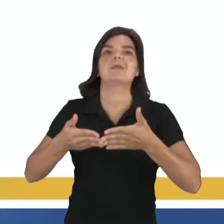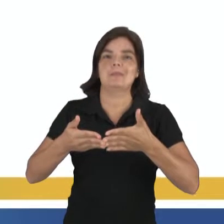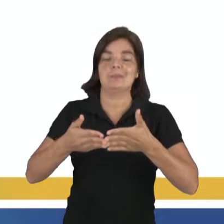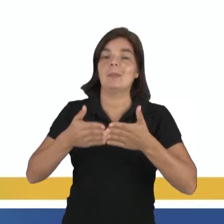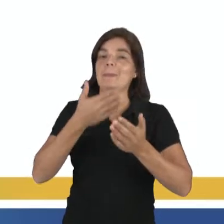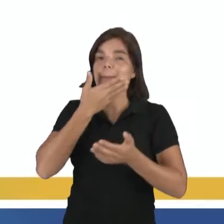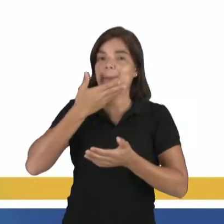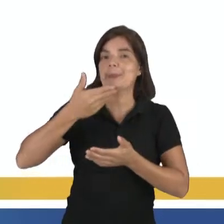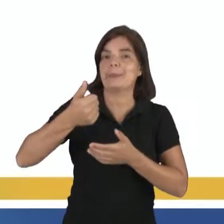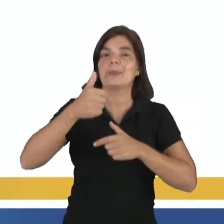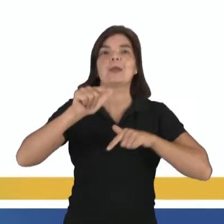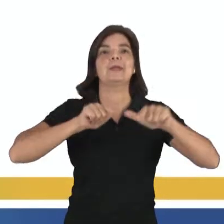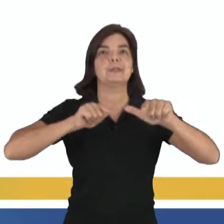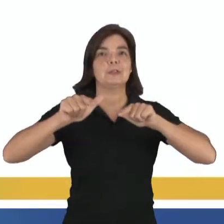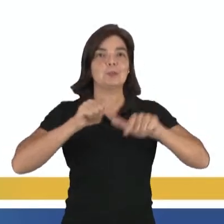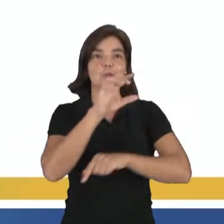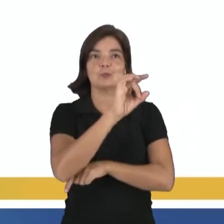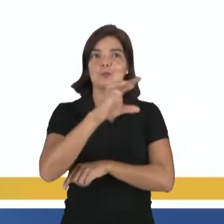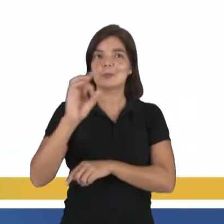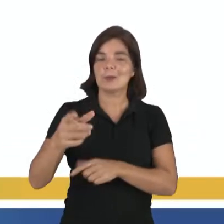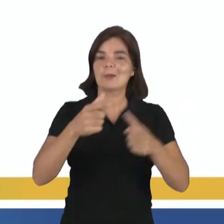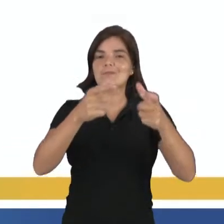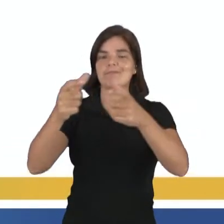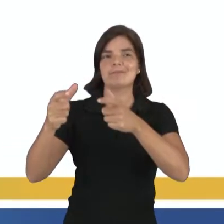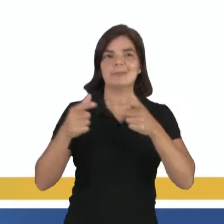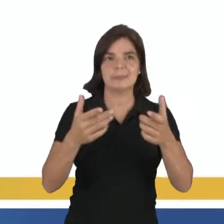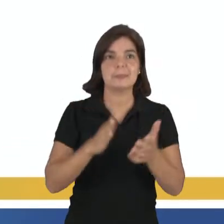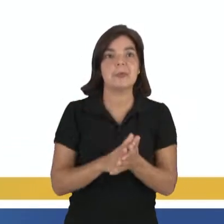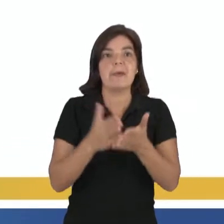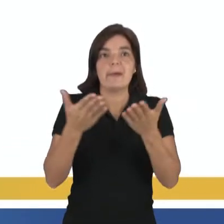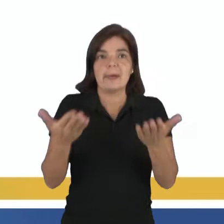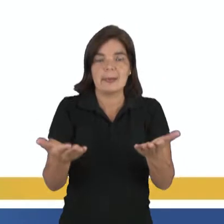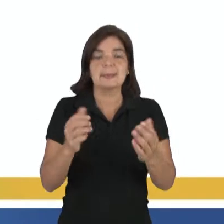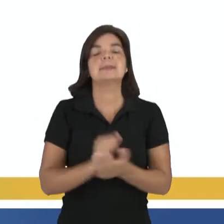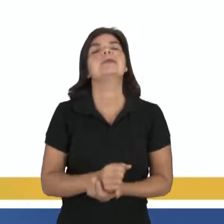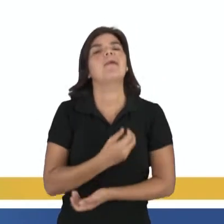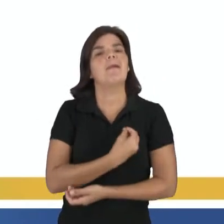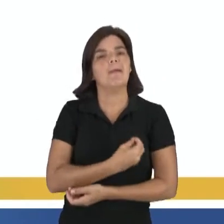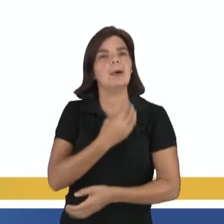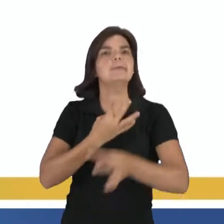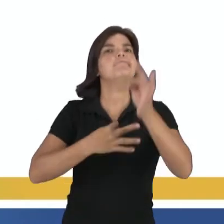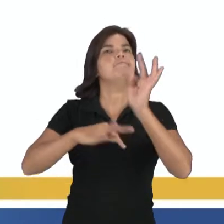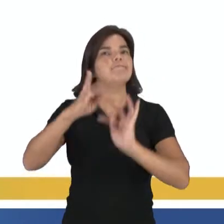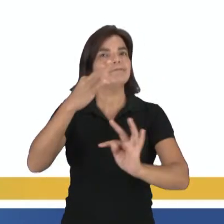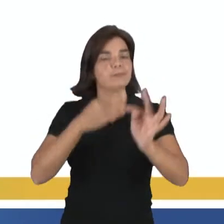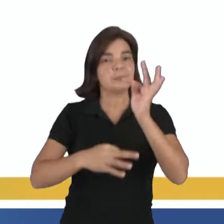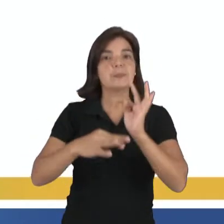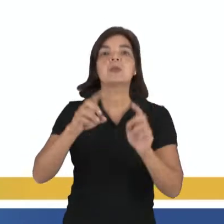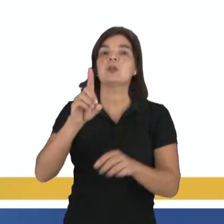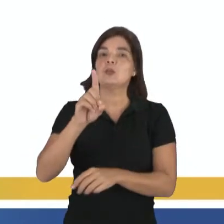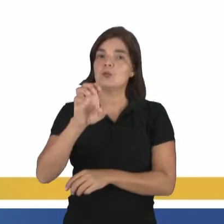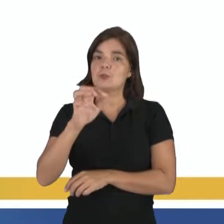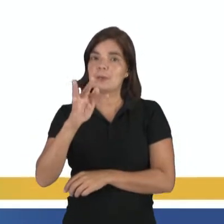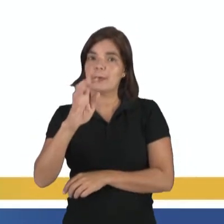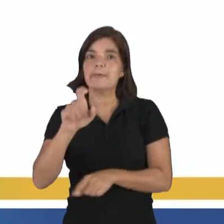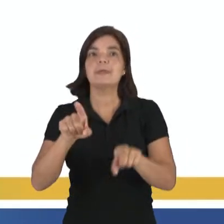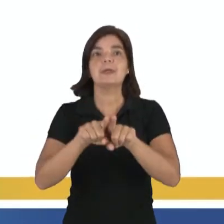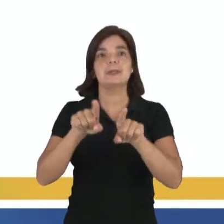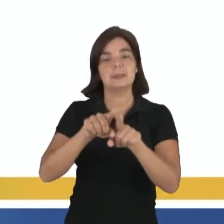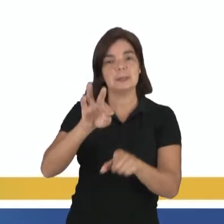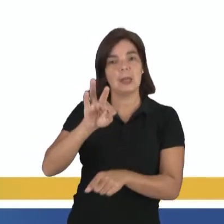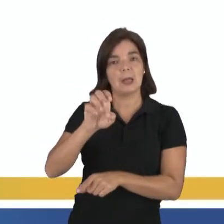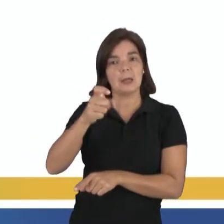foco ainda melhor de trabalho em cada uma dessas áreas. Dessa forma, há a tecnologia de defesa, a téxtil,